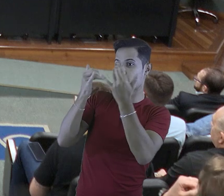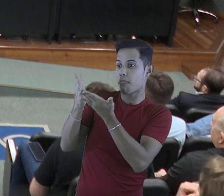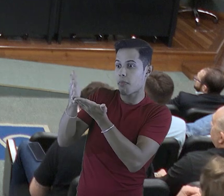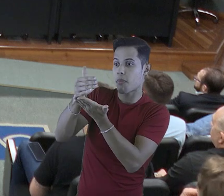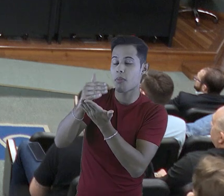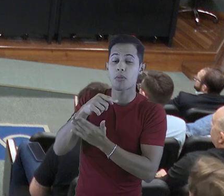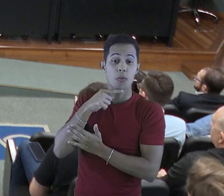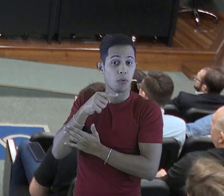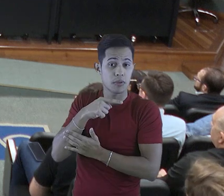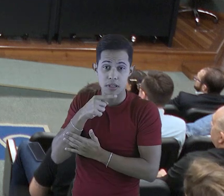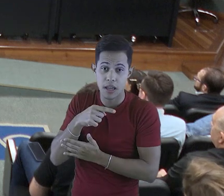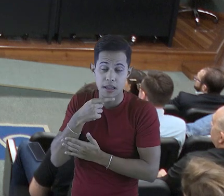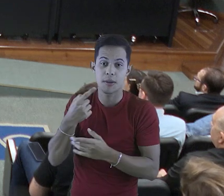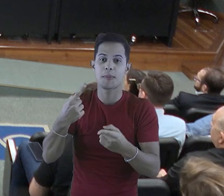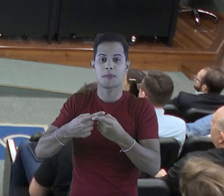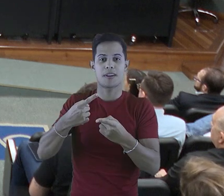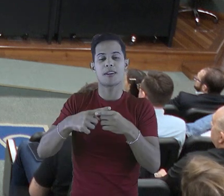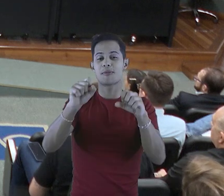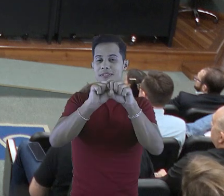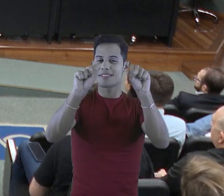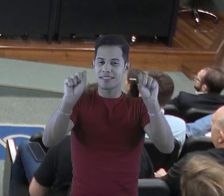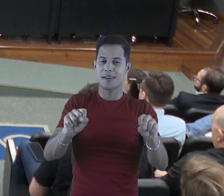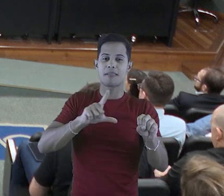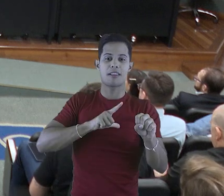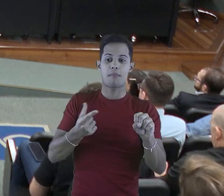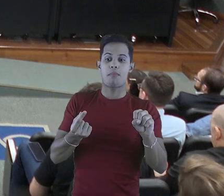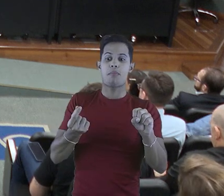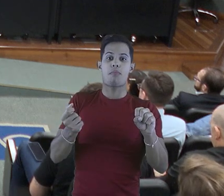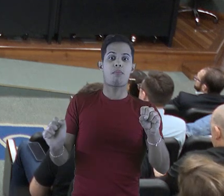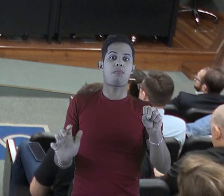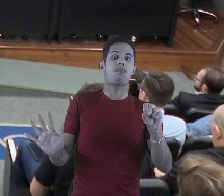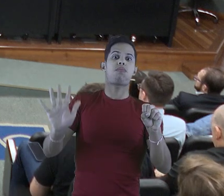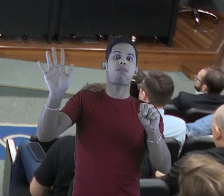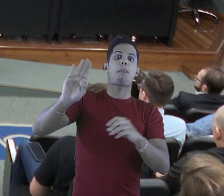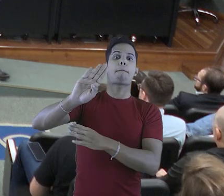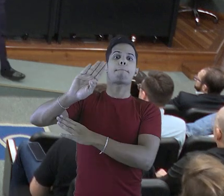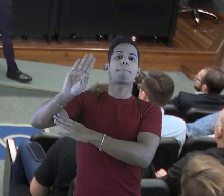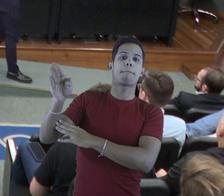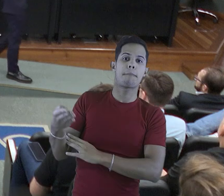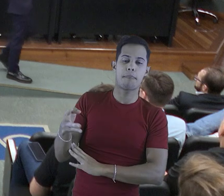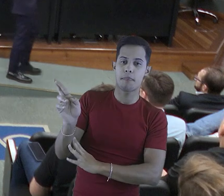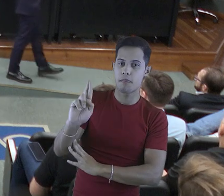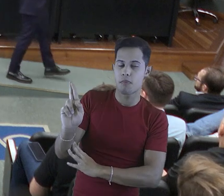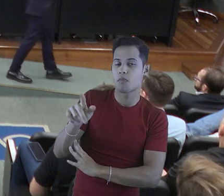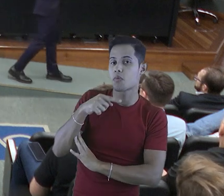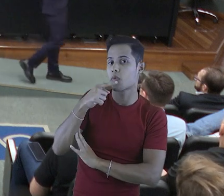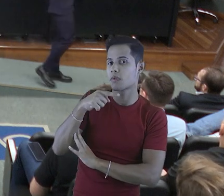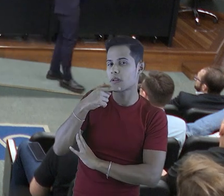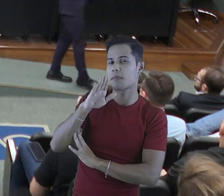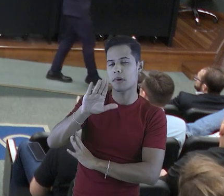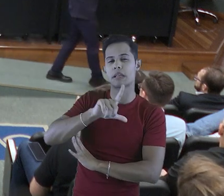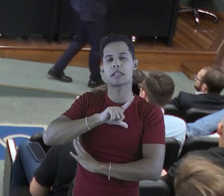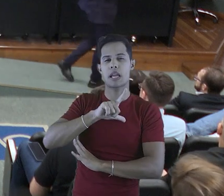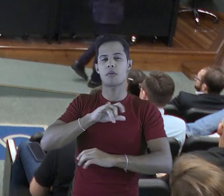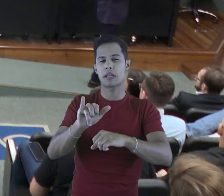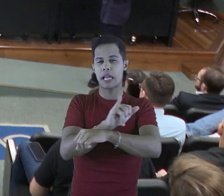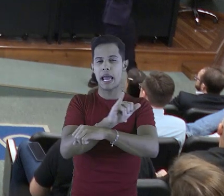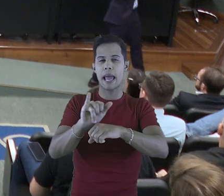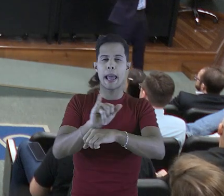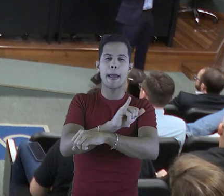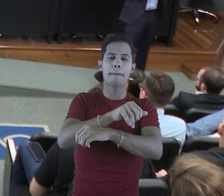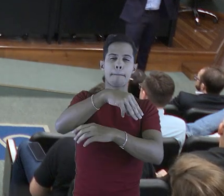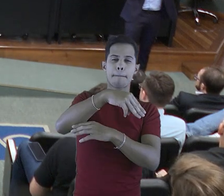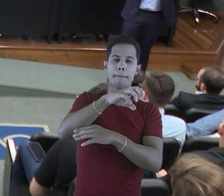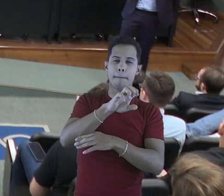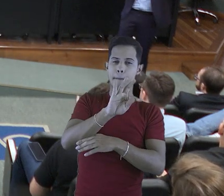Eu preciso... Porque o sistema custa alguns bilhões de reais. Isso não vai se aplicar à lógica da Assembleia. Pode se aplicar à lógica da meta, que trabalha